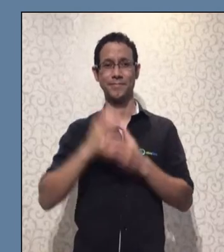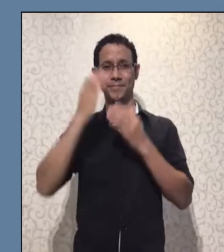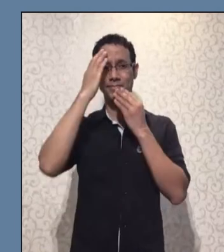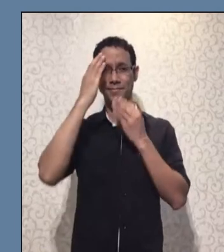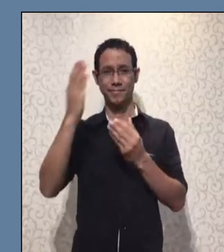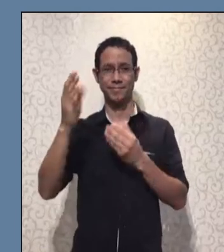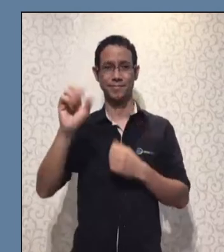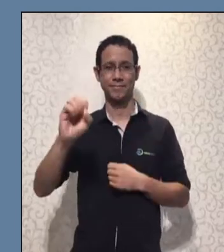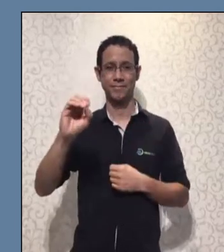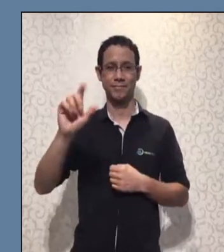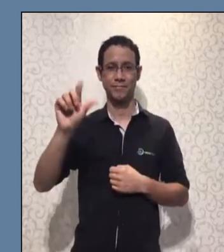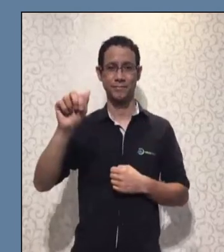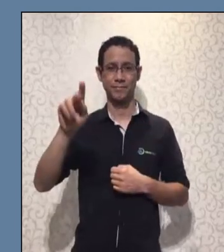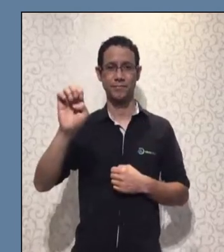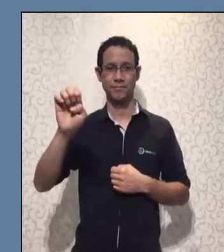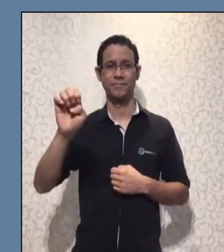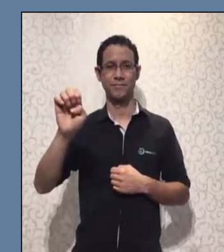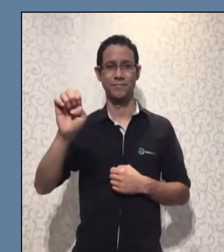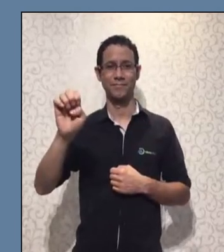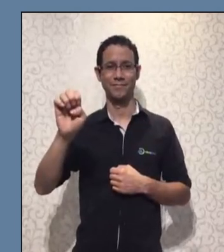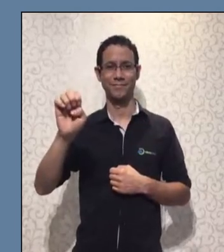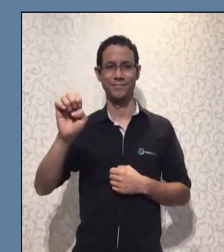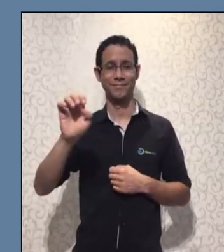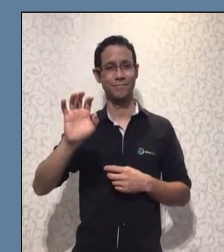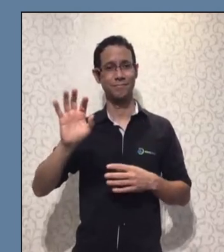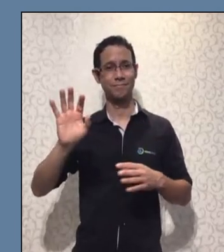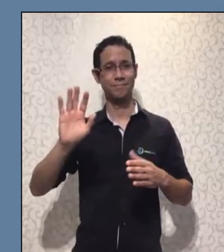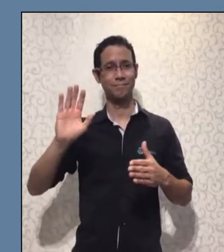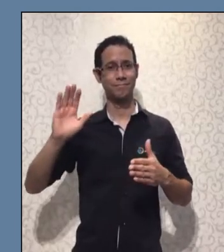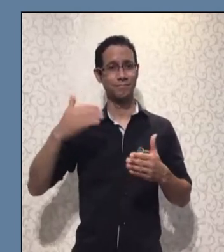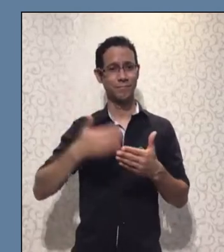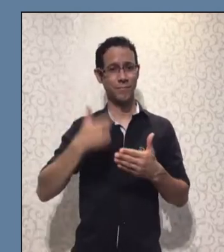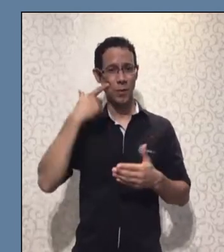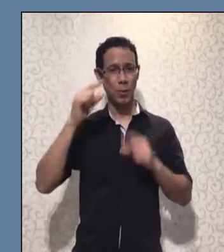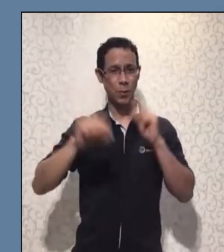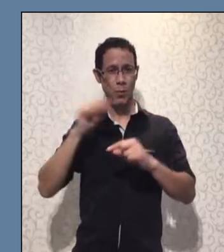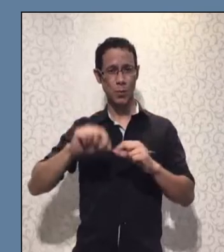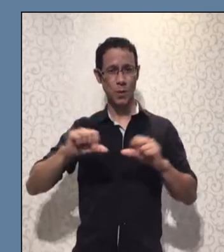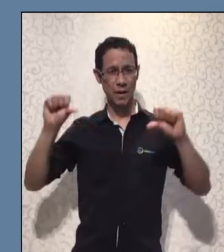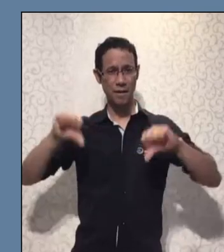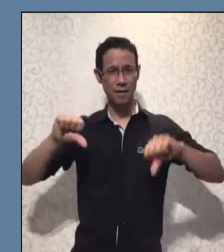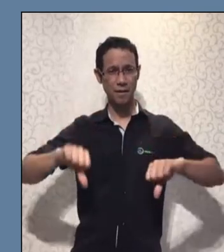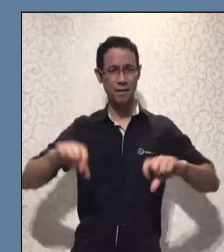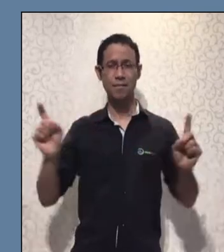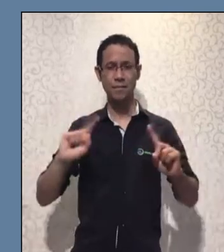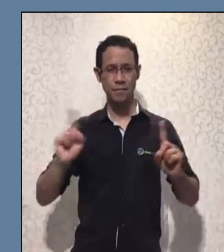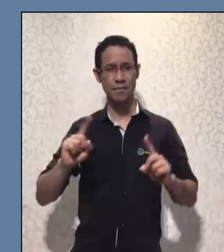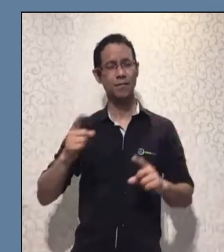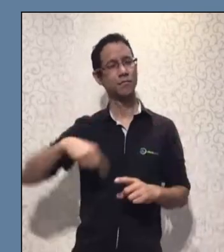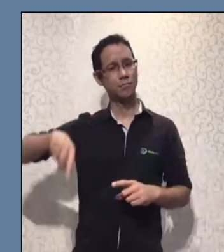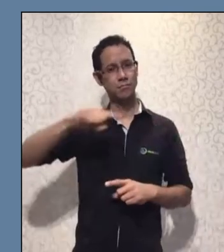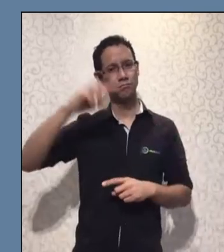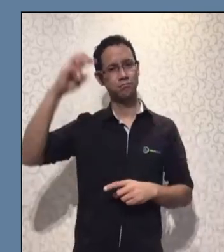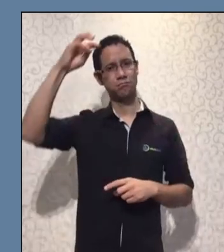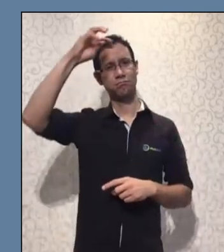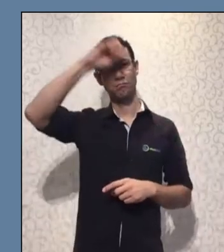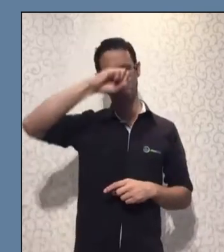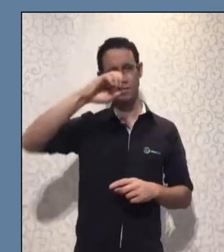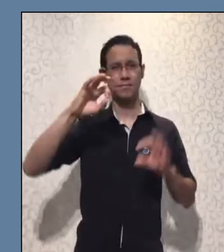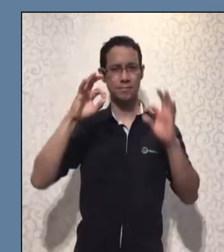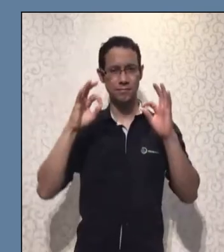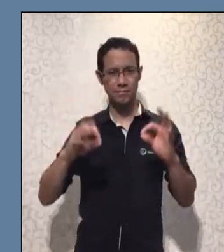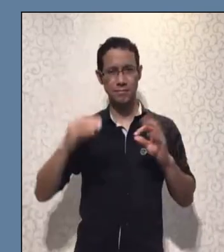maneira nenhuma vocês terminam com pessimismo, acho que são lições que a gente tem que encarar, sim, a gente tem que aprender com as experiências, de